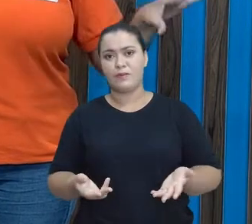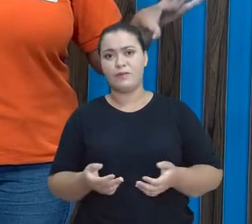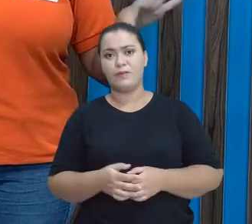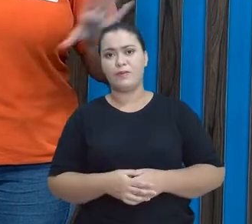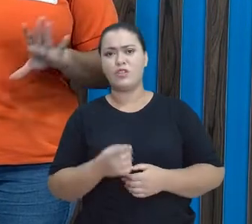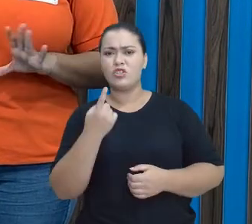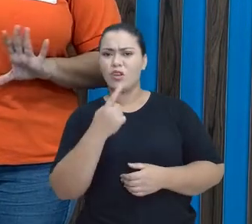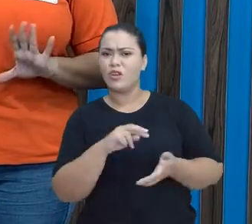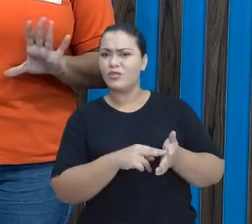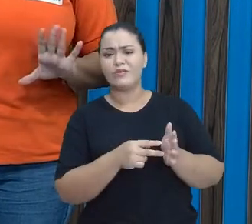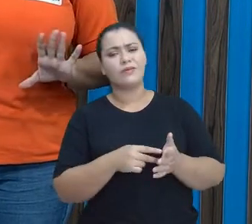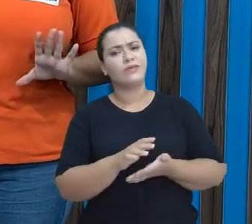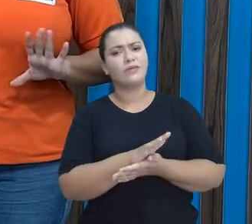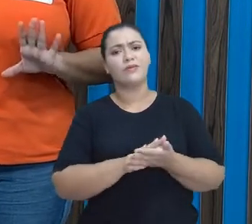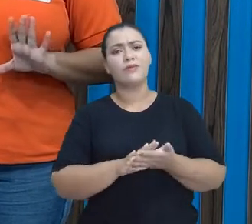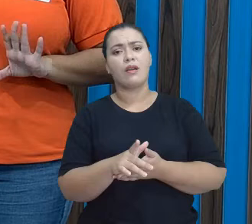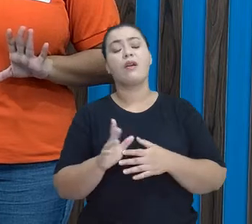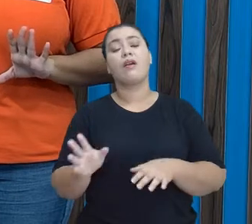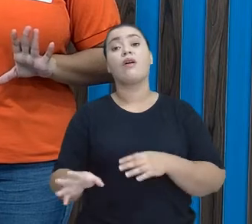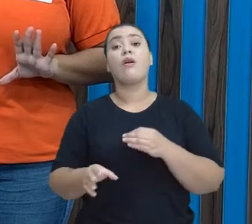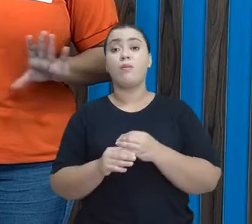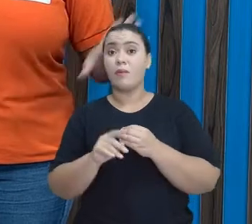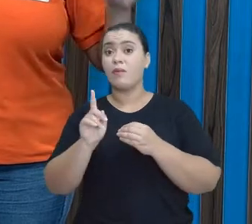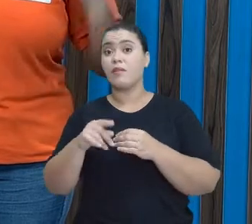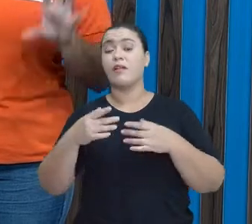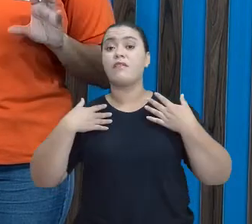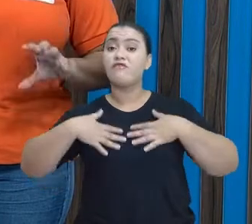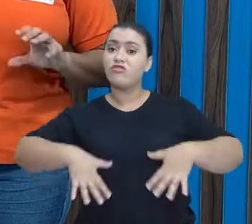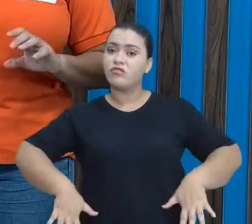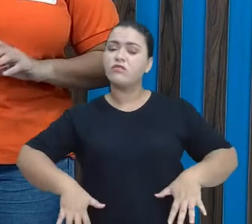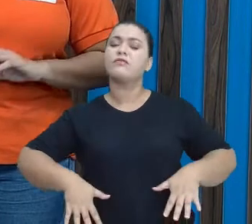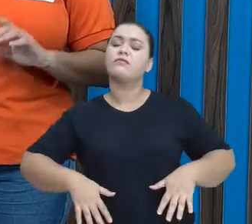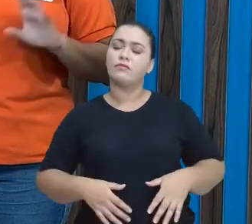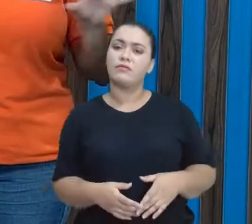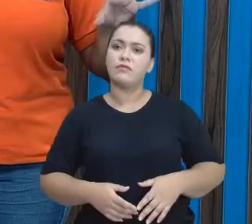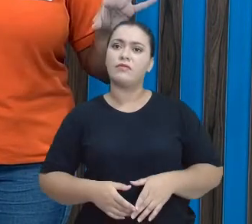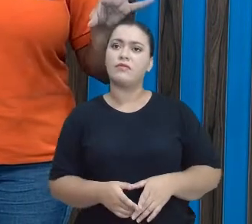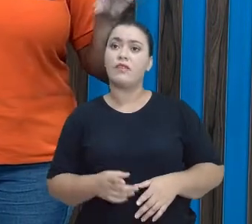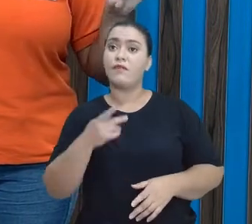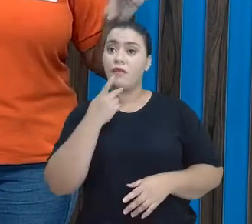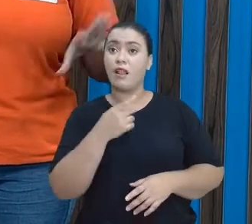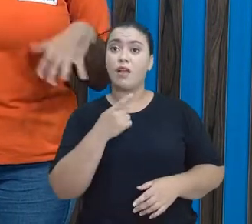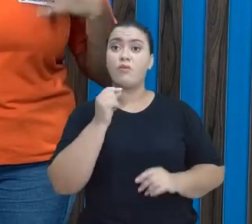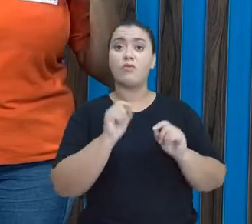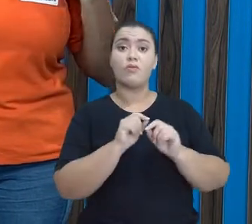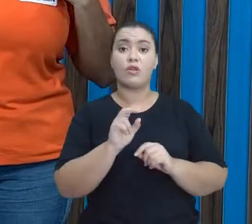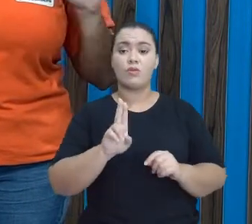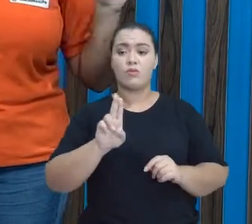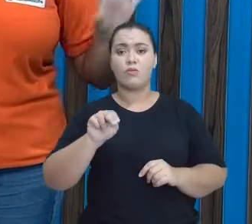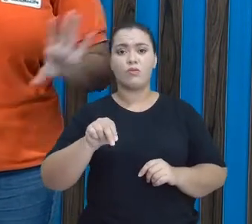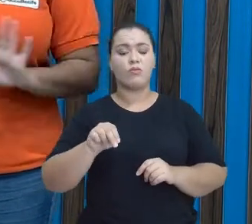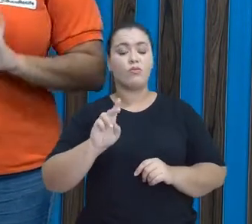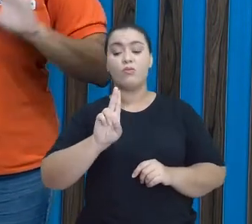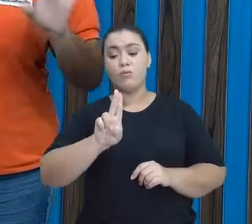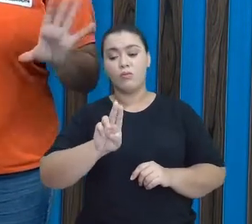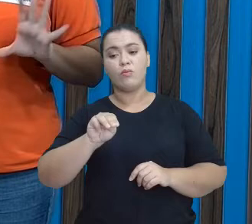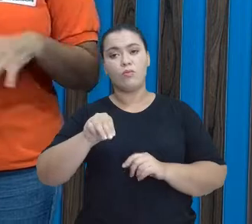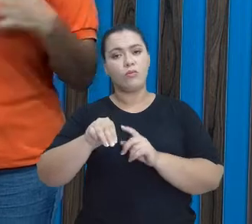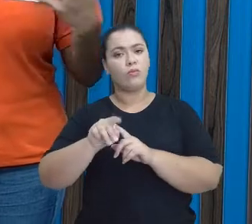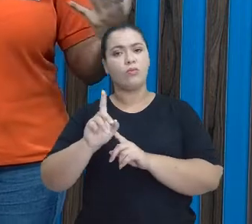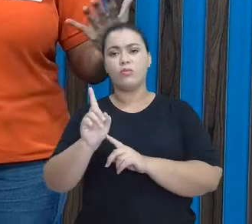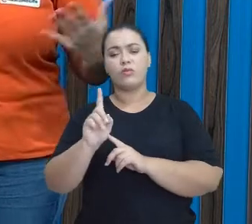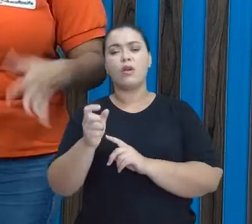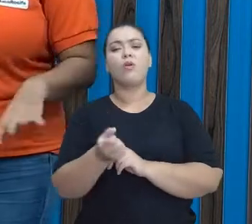faz sentido sozinho. E qual é o complemento? Um vestido. E esse um aqui, ele não é preposição, viu, gente? Ele está